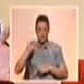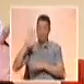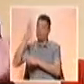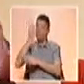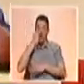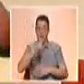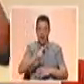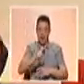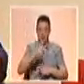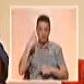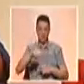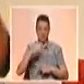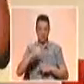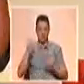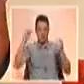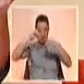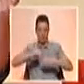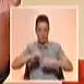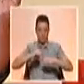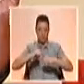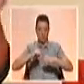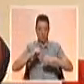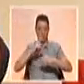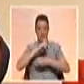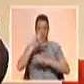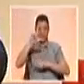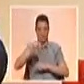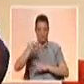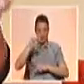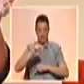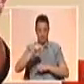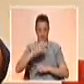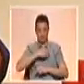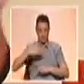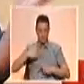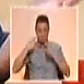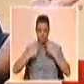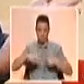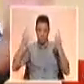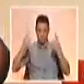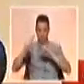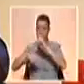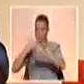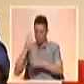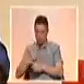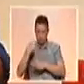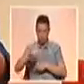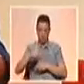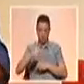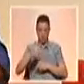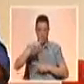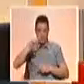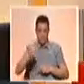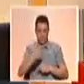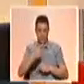bom exemplo, em que há esse consenso. Por exemplo, as entidades de saúde pública, grande aspecto que deve